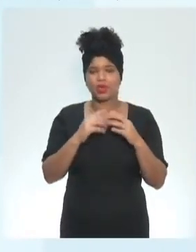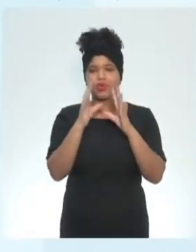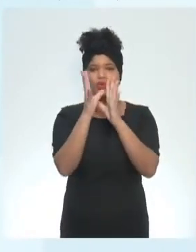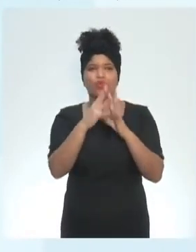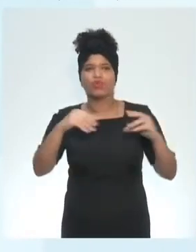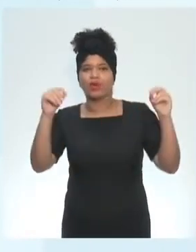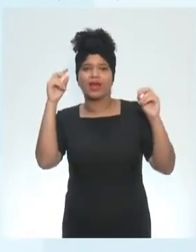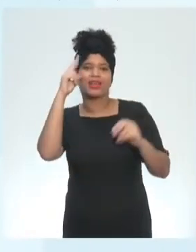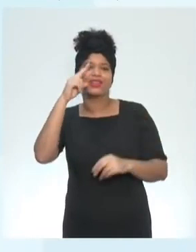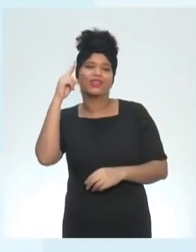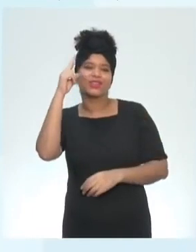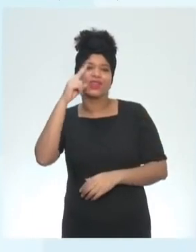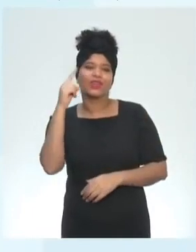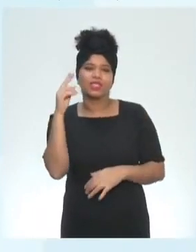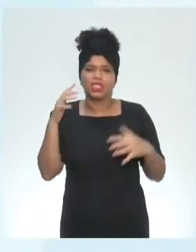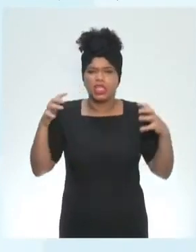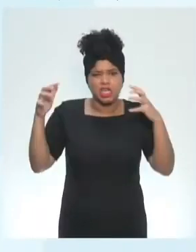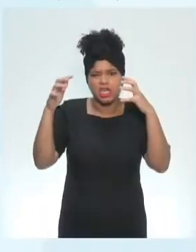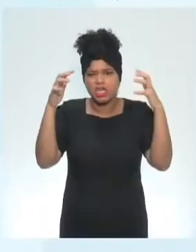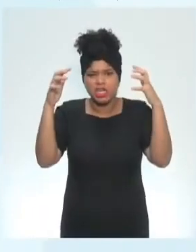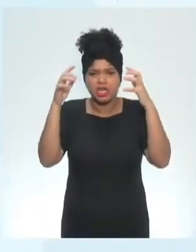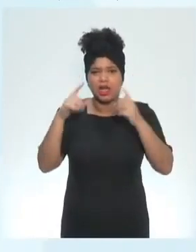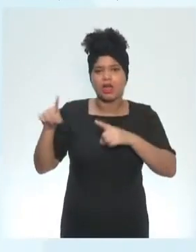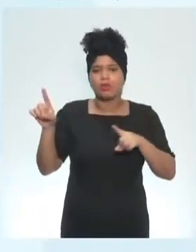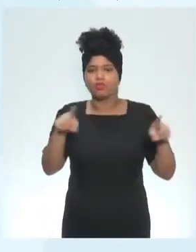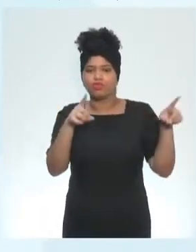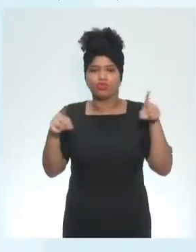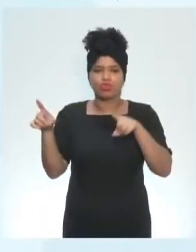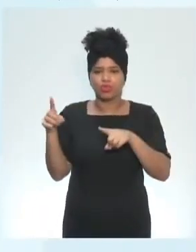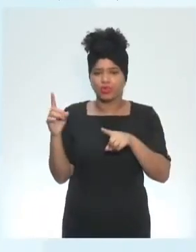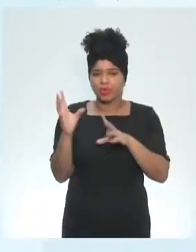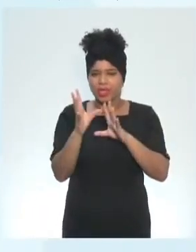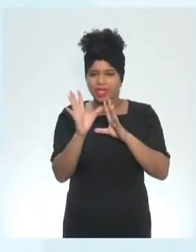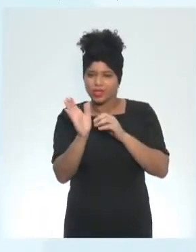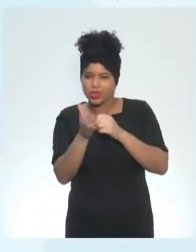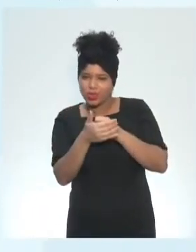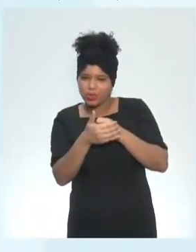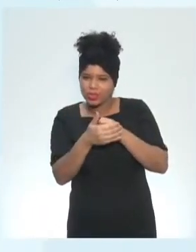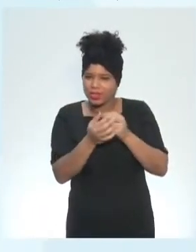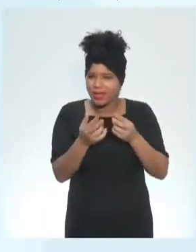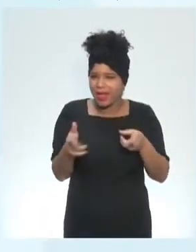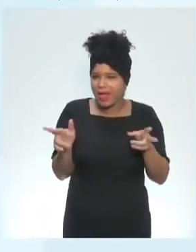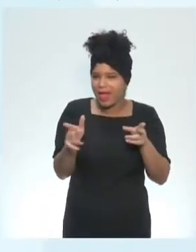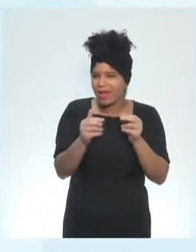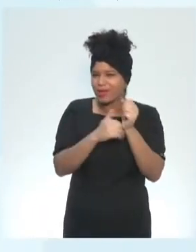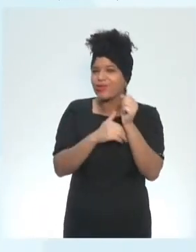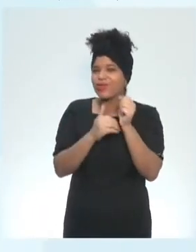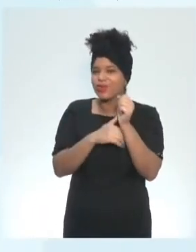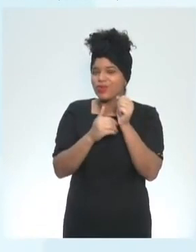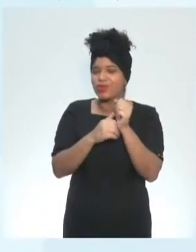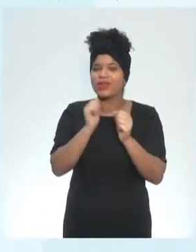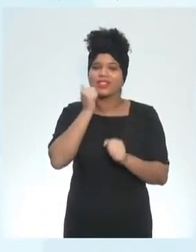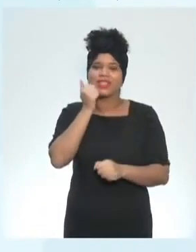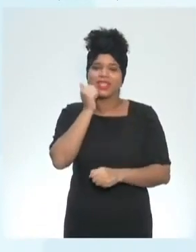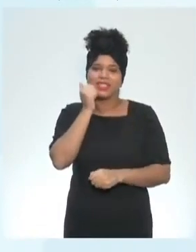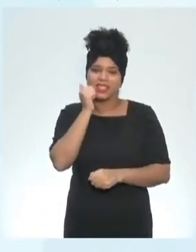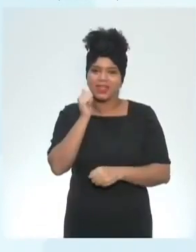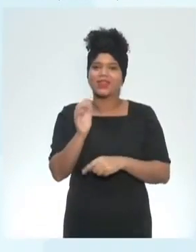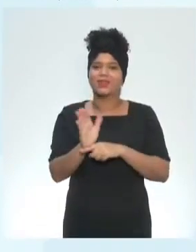Fantasy hour musical musical Mystery Mystery Train switching o inspection